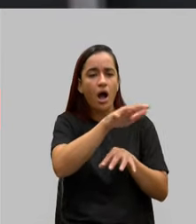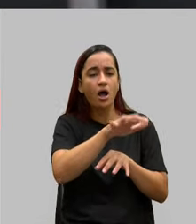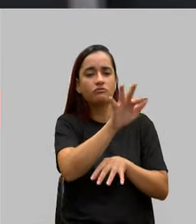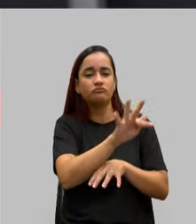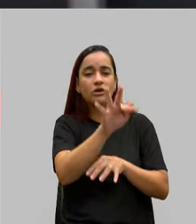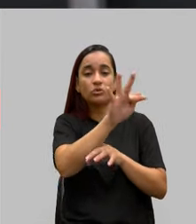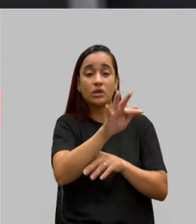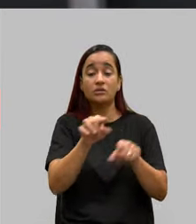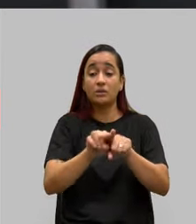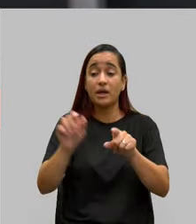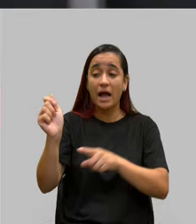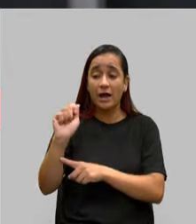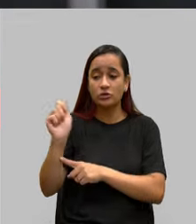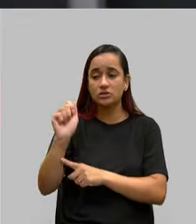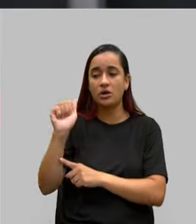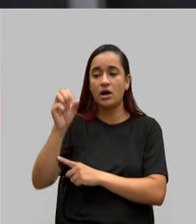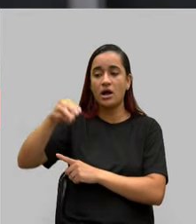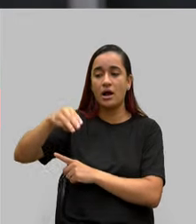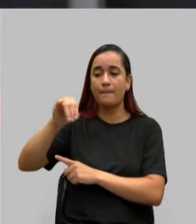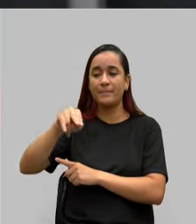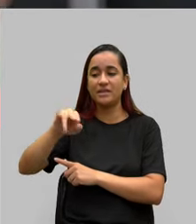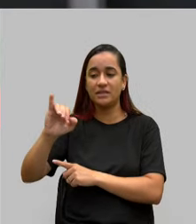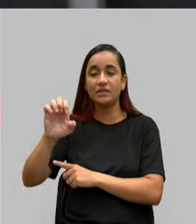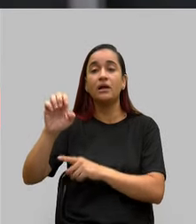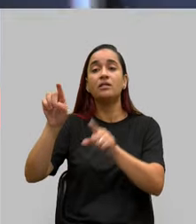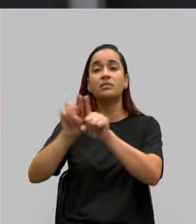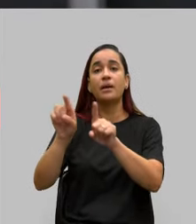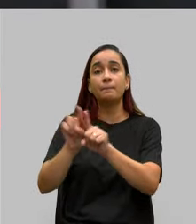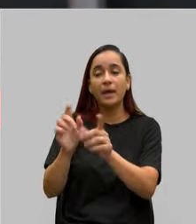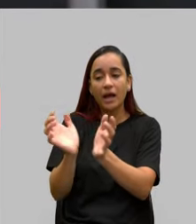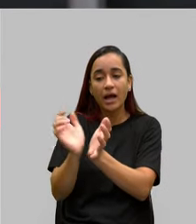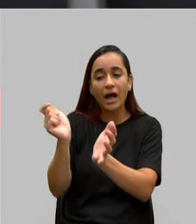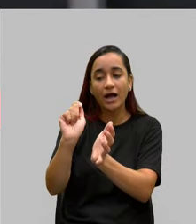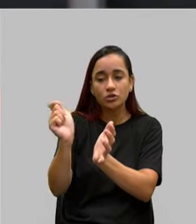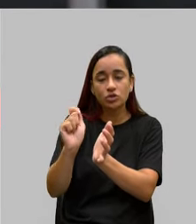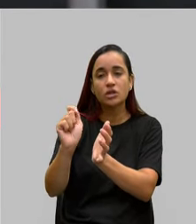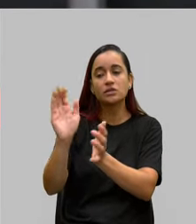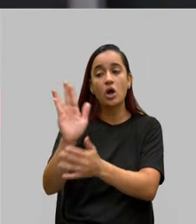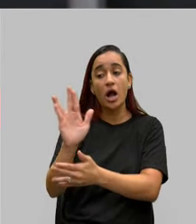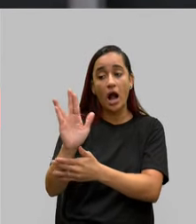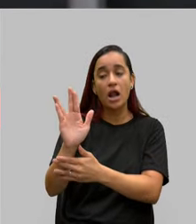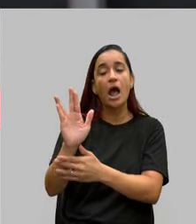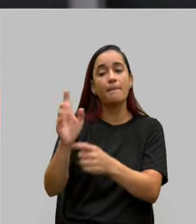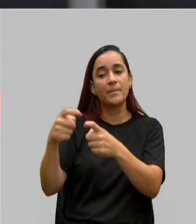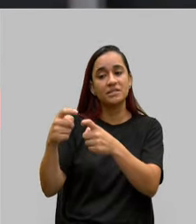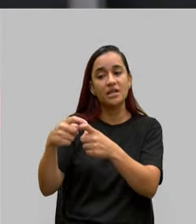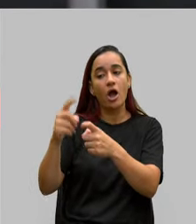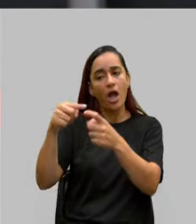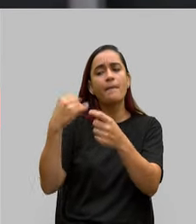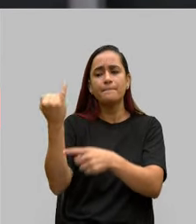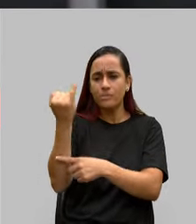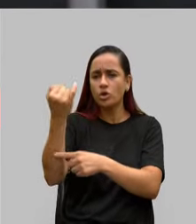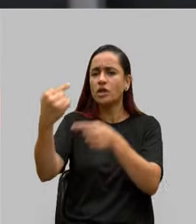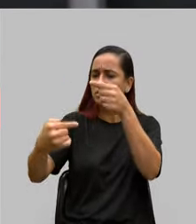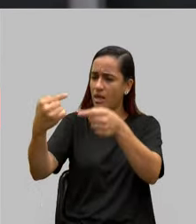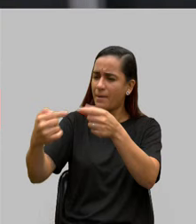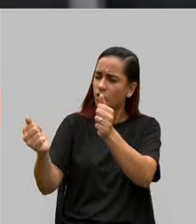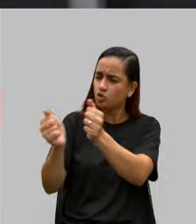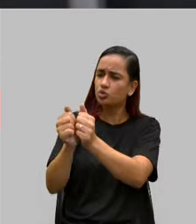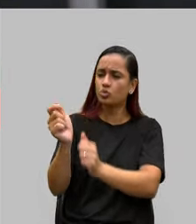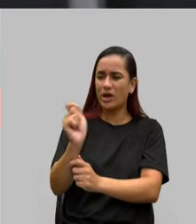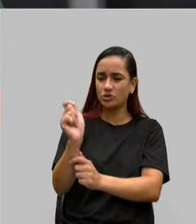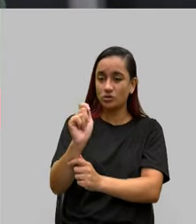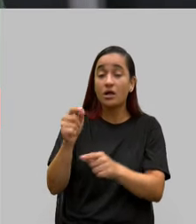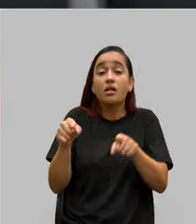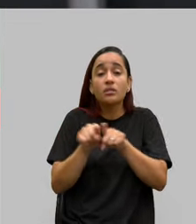né Associação Brasileira de pacientes de cannabis medicinal que é importante esse debate junto né com as associações e a associação também de tu